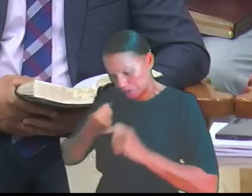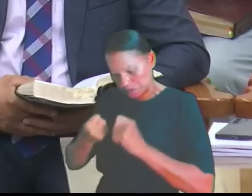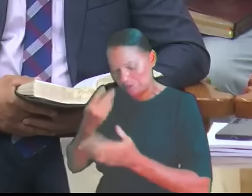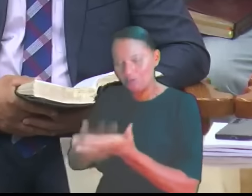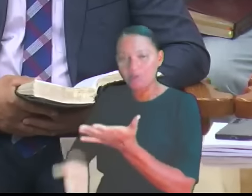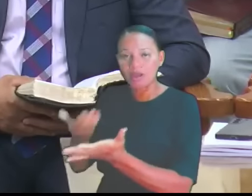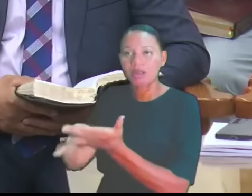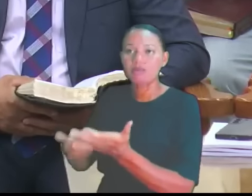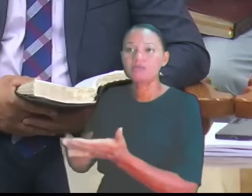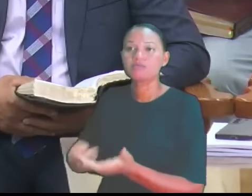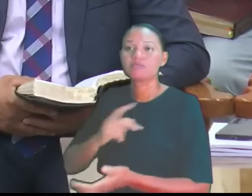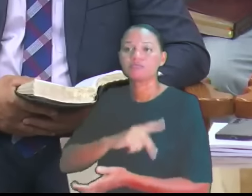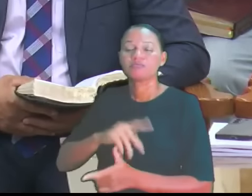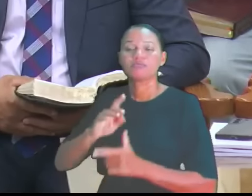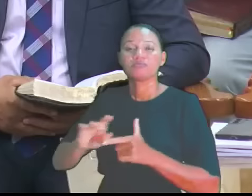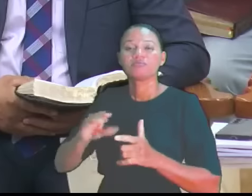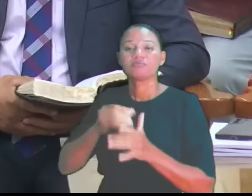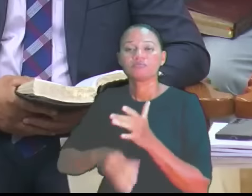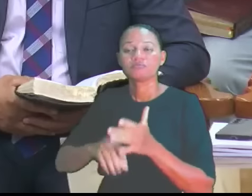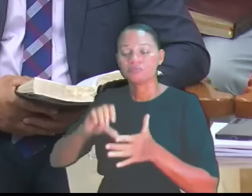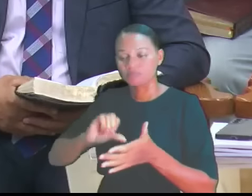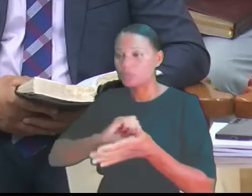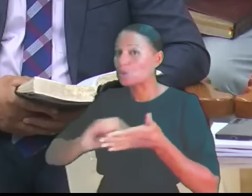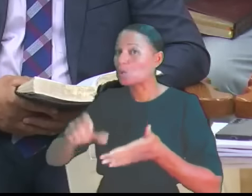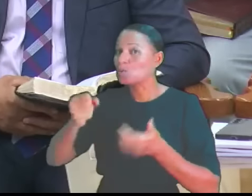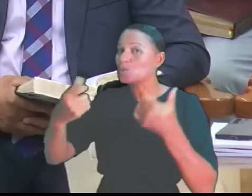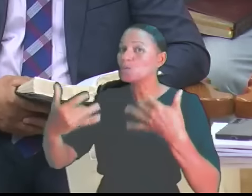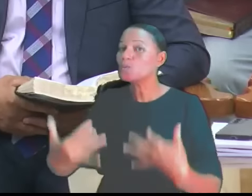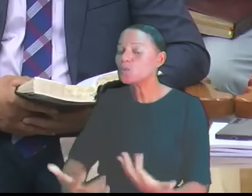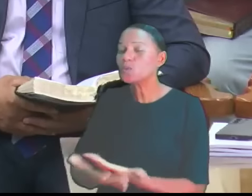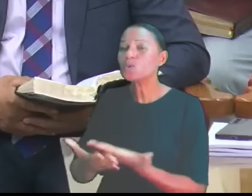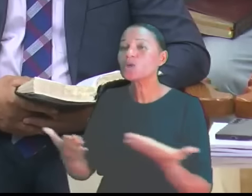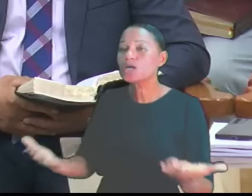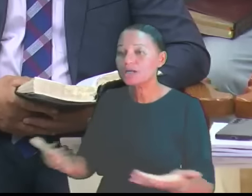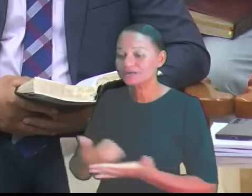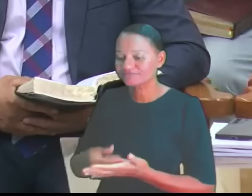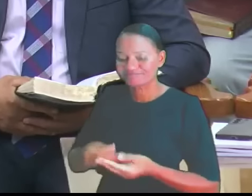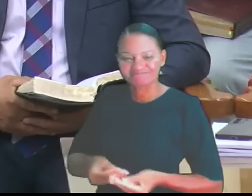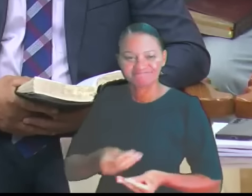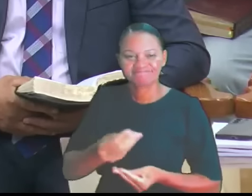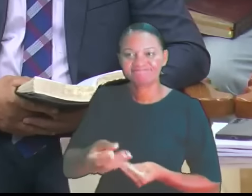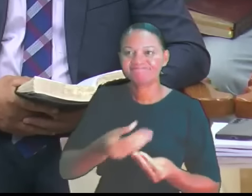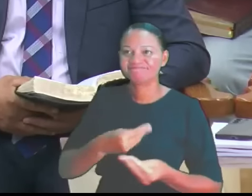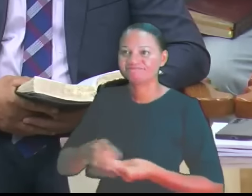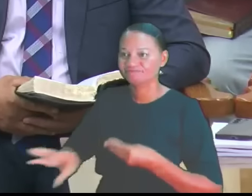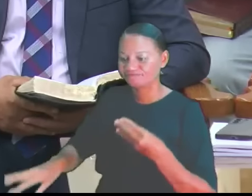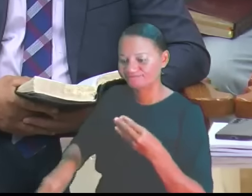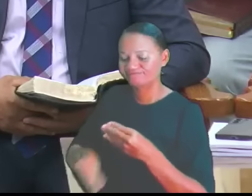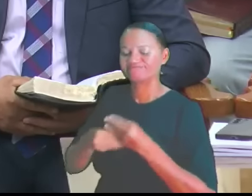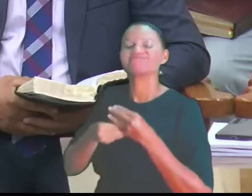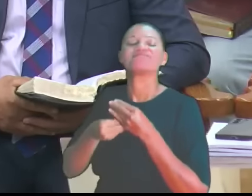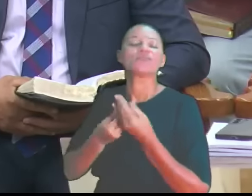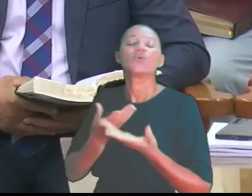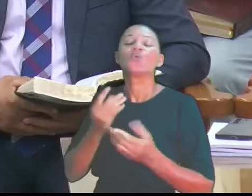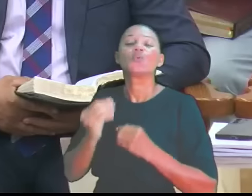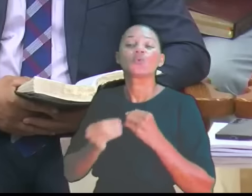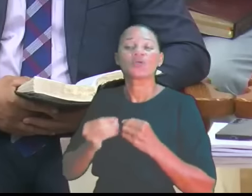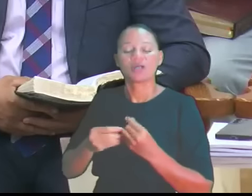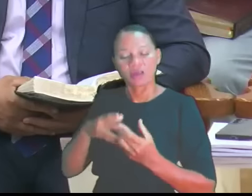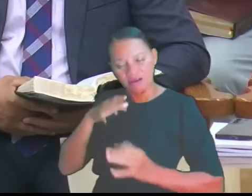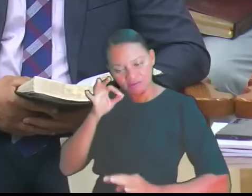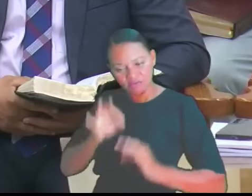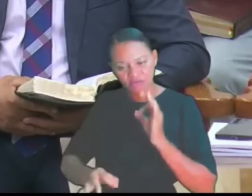Paulo disse em 2 Coríntios 9, a partir do verso 8, que quando a gente reparte, ele aumenta o fruto da nossa justiça, ou seja, trabalha na